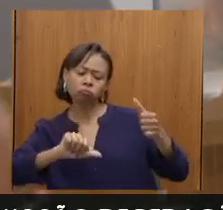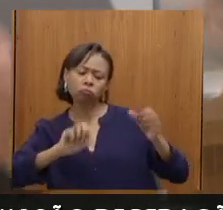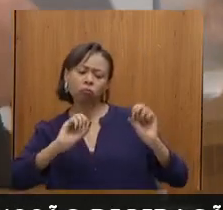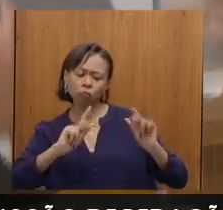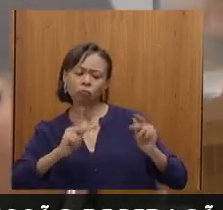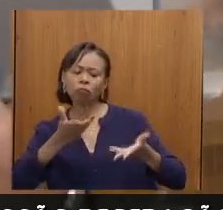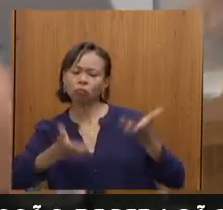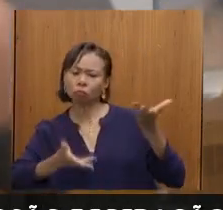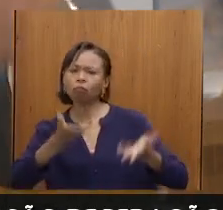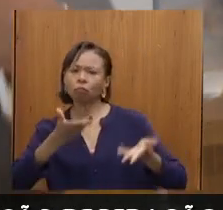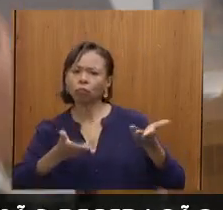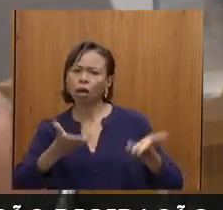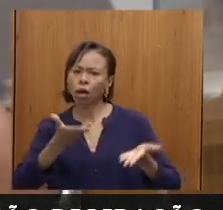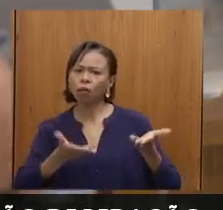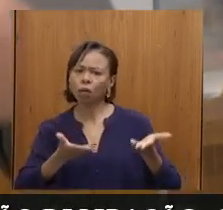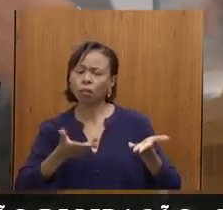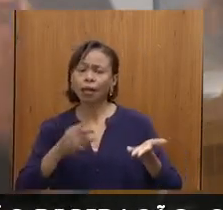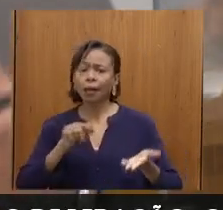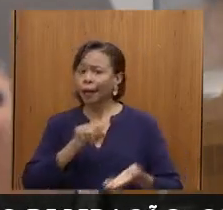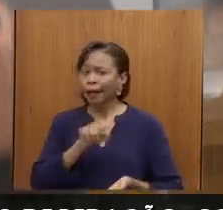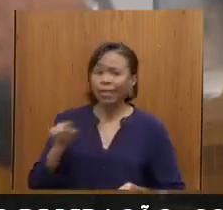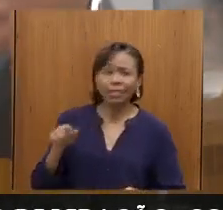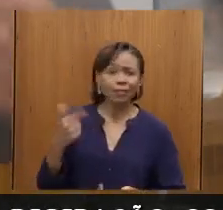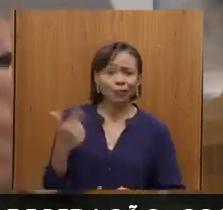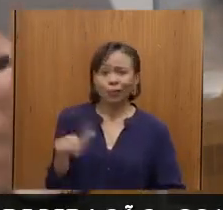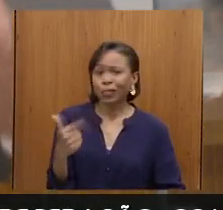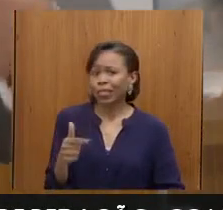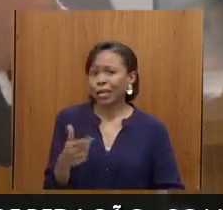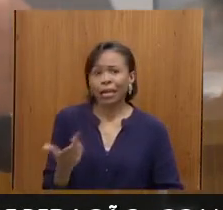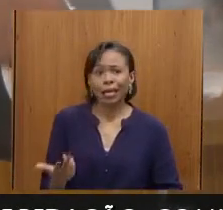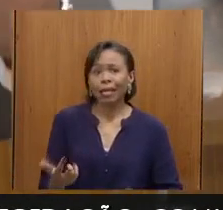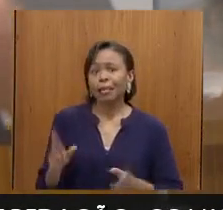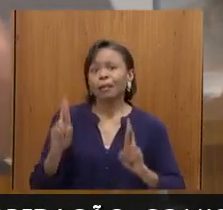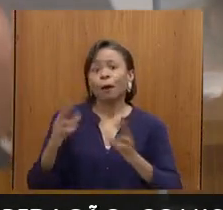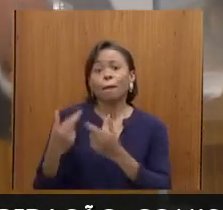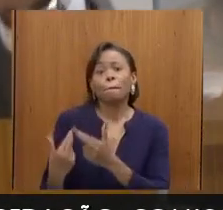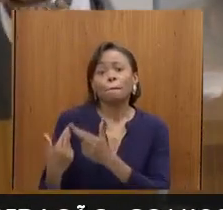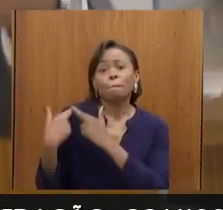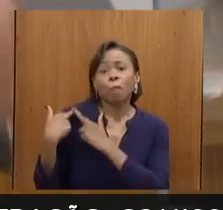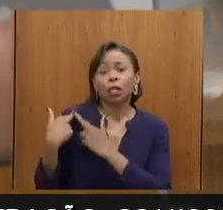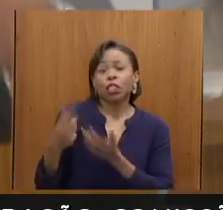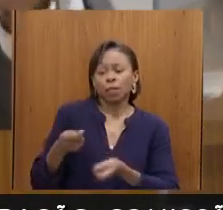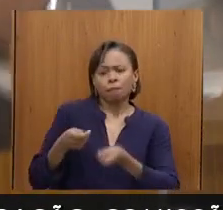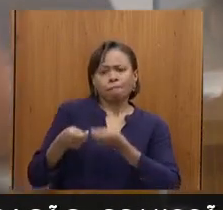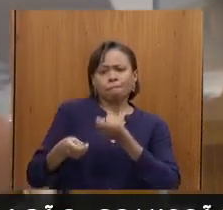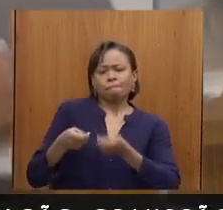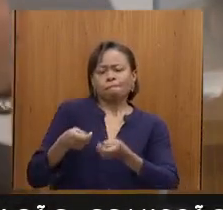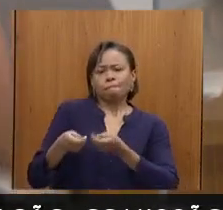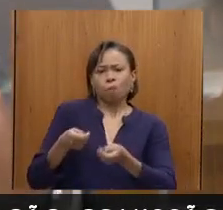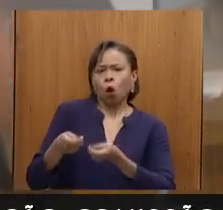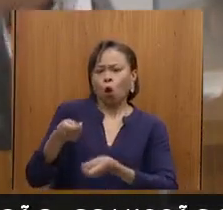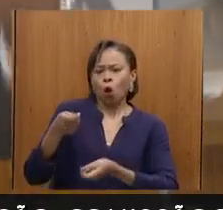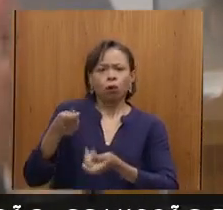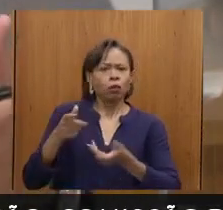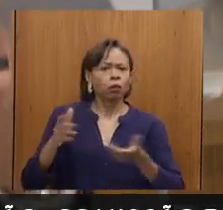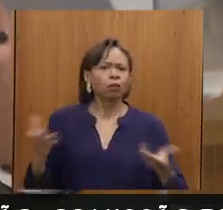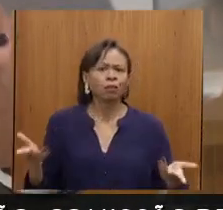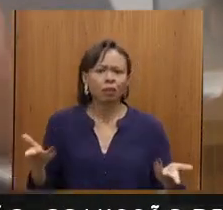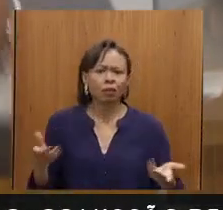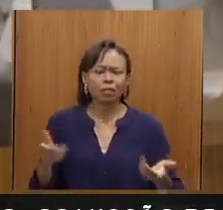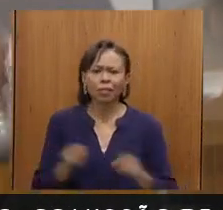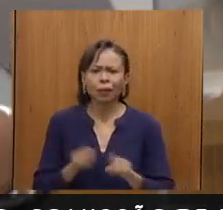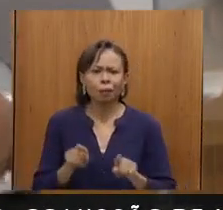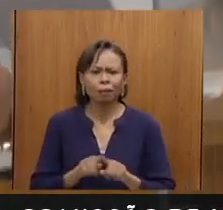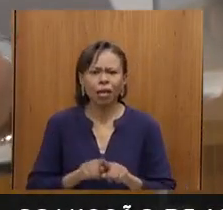Eles não têm alçada, não têm poder de governar, muito menos de julgar o mérito